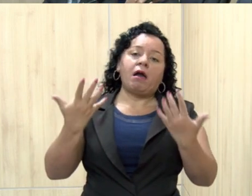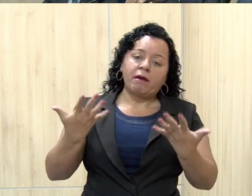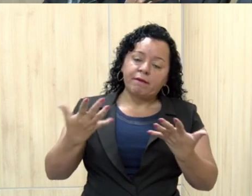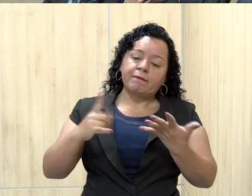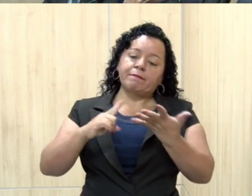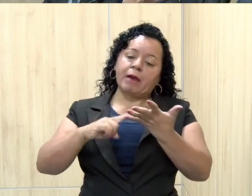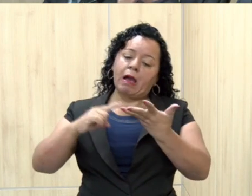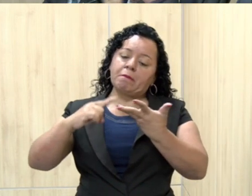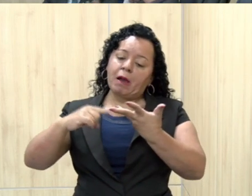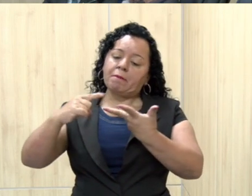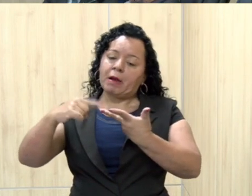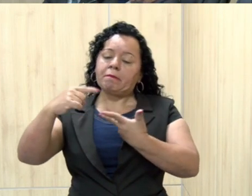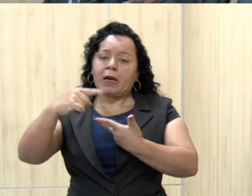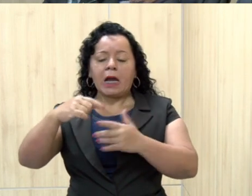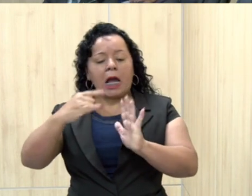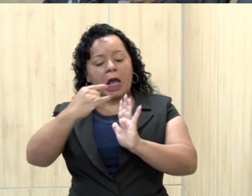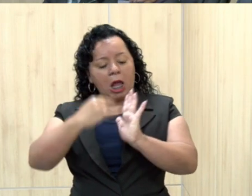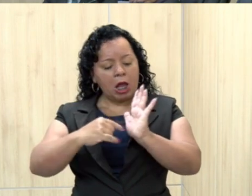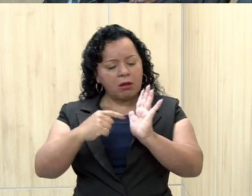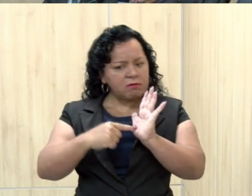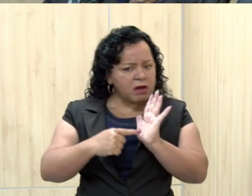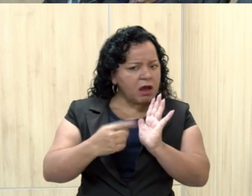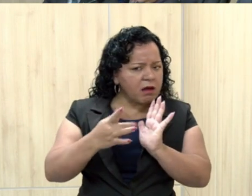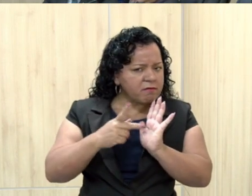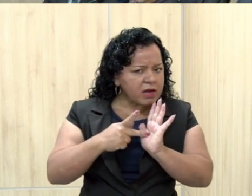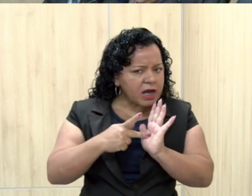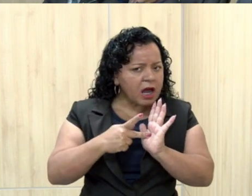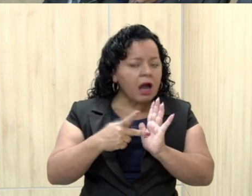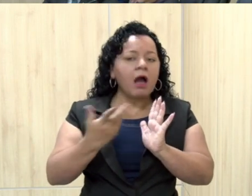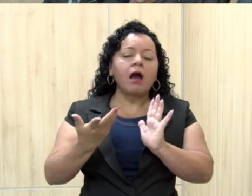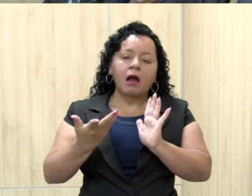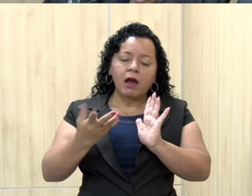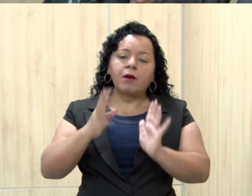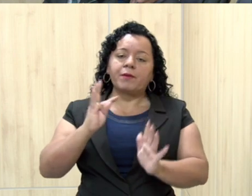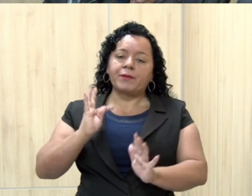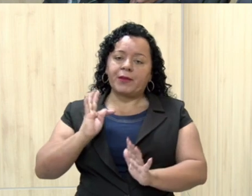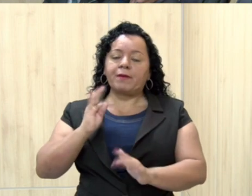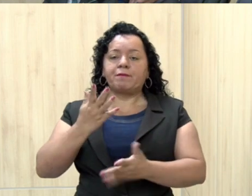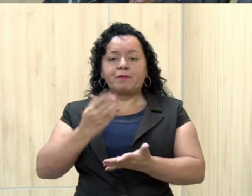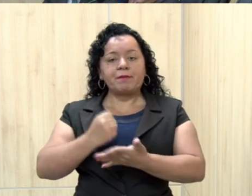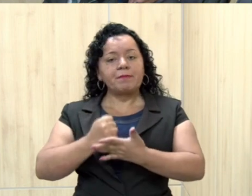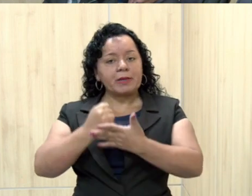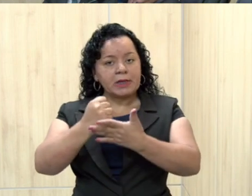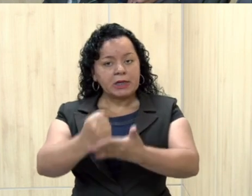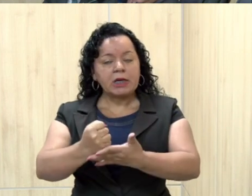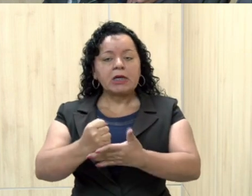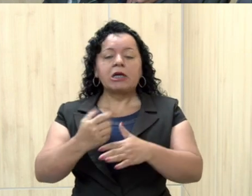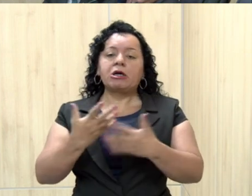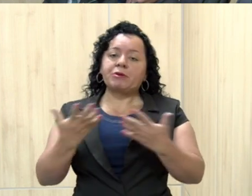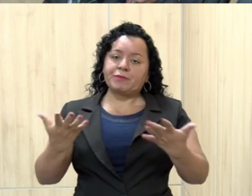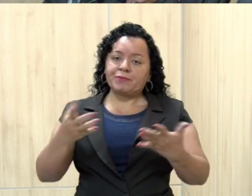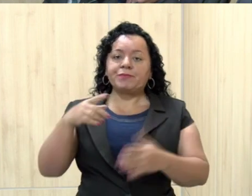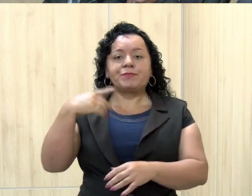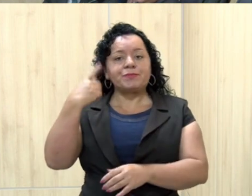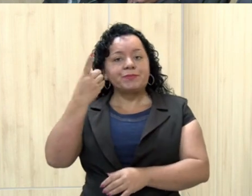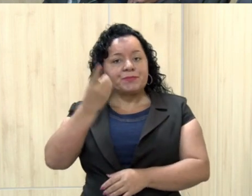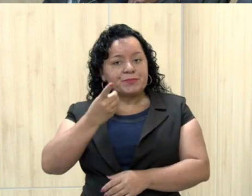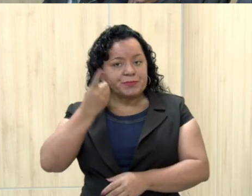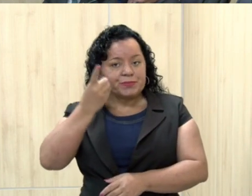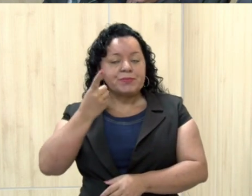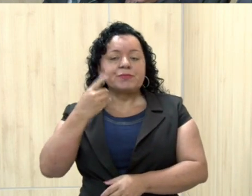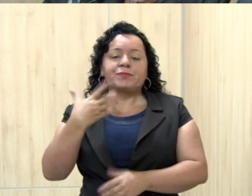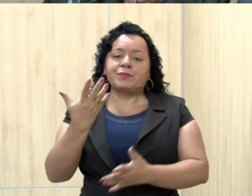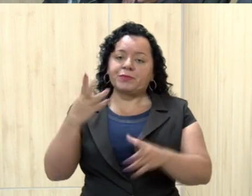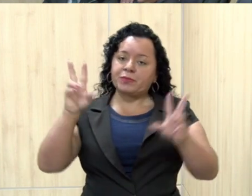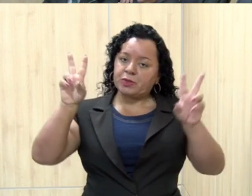era assim a nota tá dizendo a verdade e o técnico vai dar exemplo acho que assim vossa excelência traz um tema